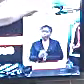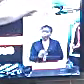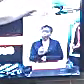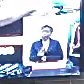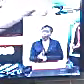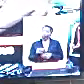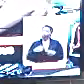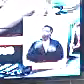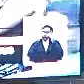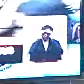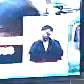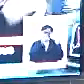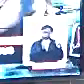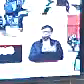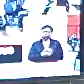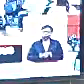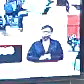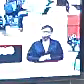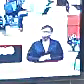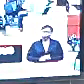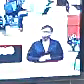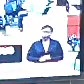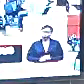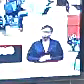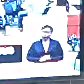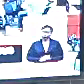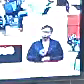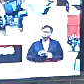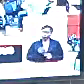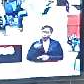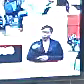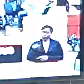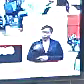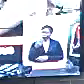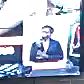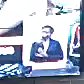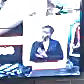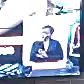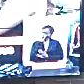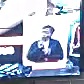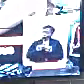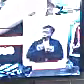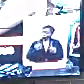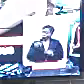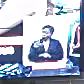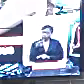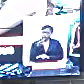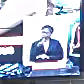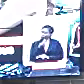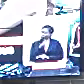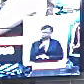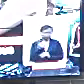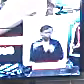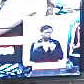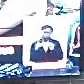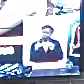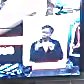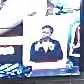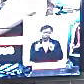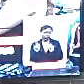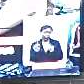Dr porque isso aí S que tá falando me desculpa senora tá falando T respeitando a sua senora senhora tá falando